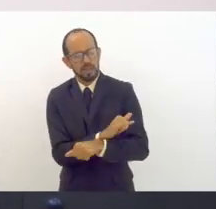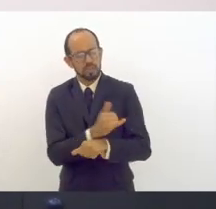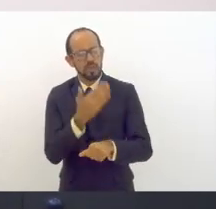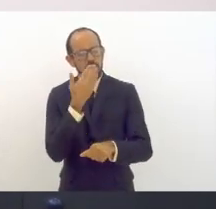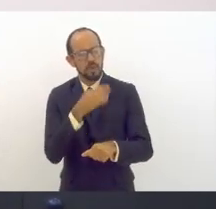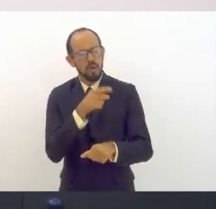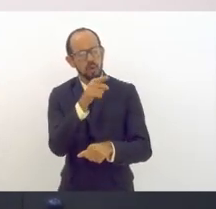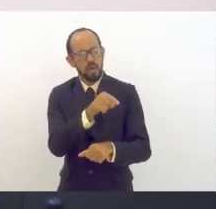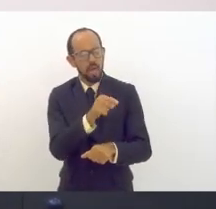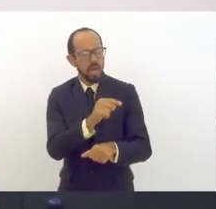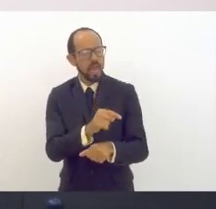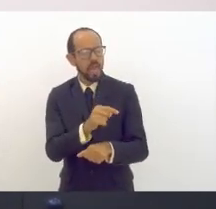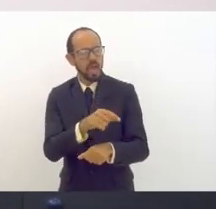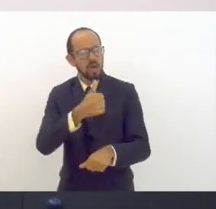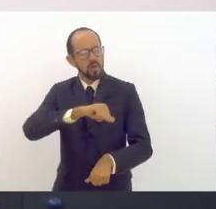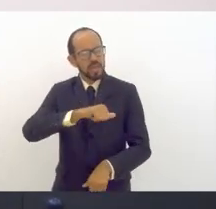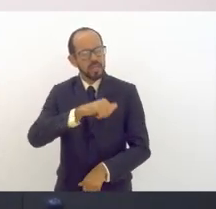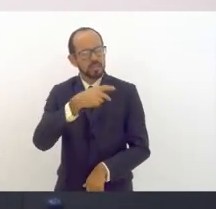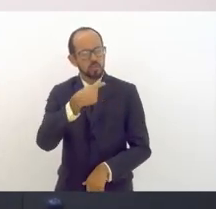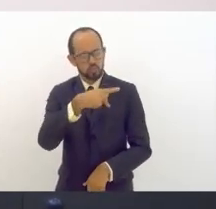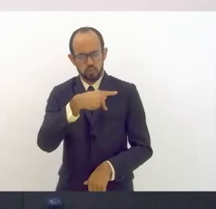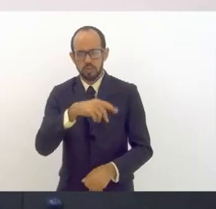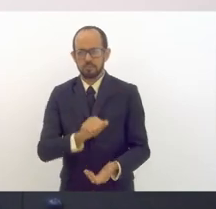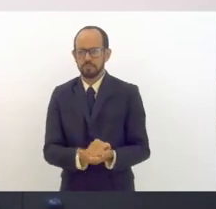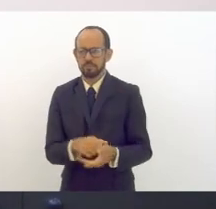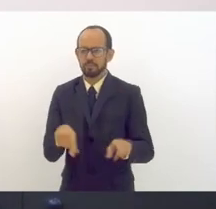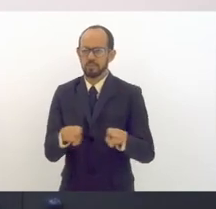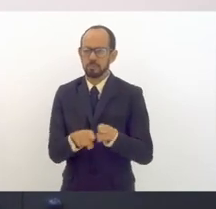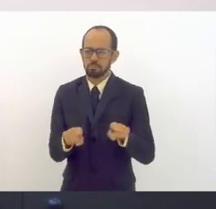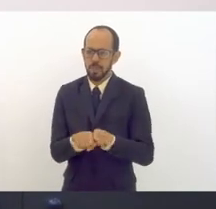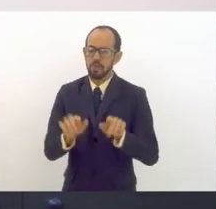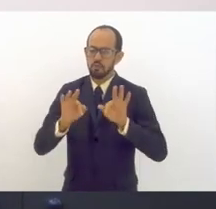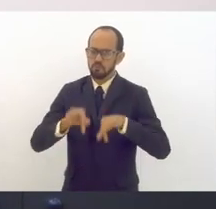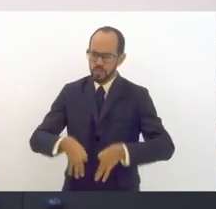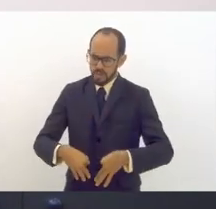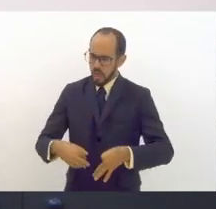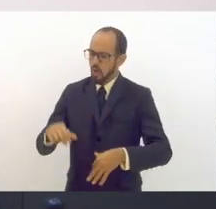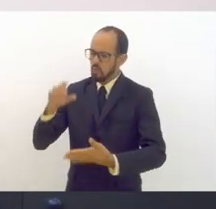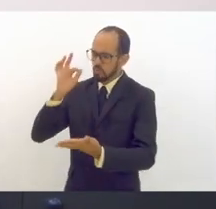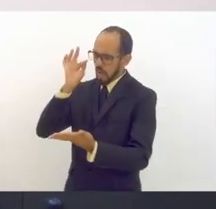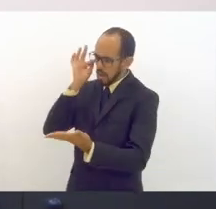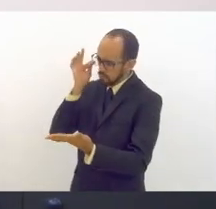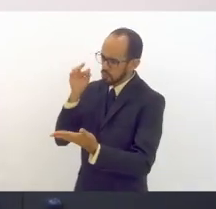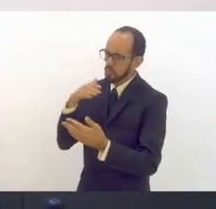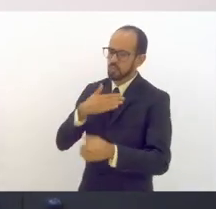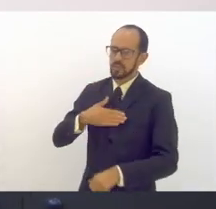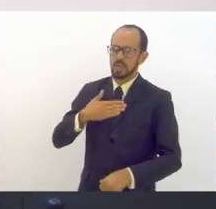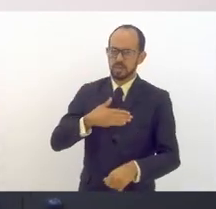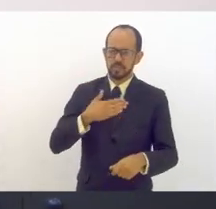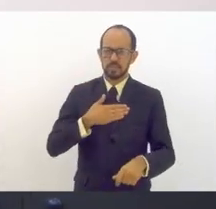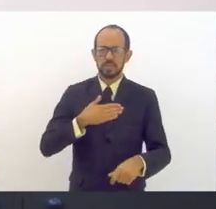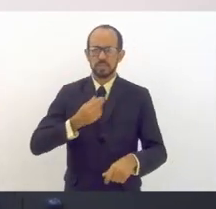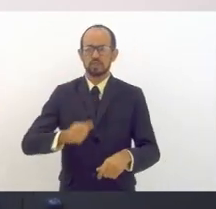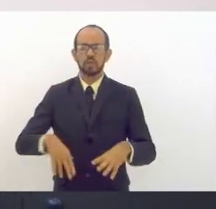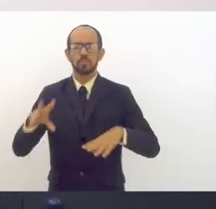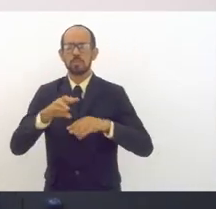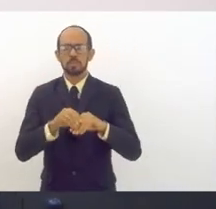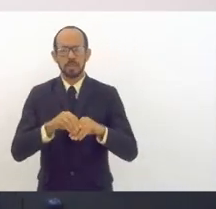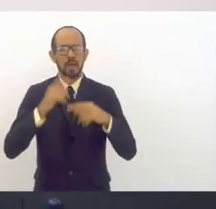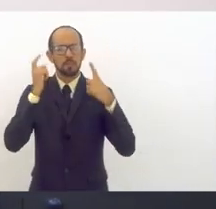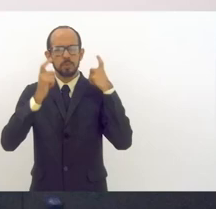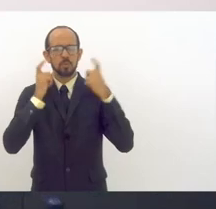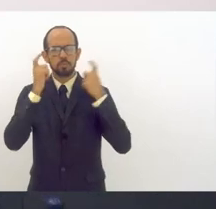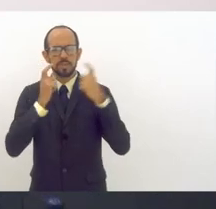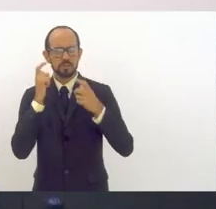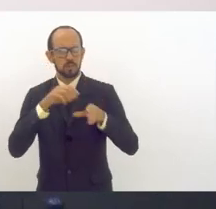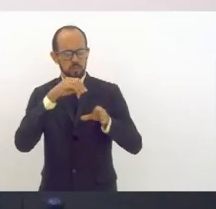feito nesse sentido até o presente momento? E, por último, Flávio, eu queria assim, endossar a preocupação, não vou repetir, com as hortas. Eu